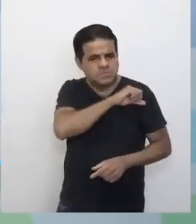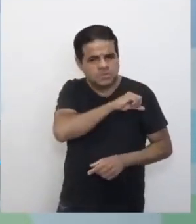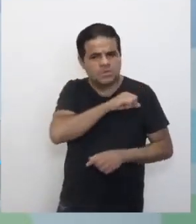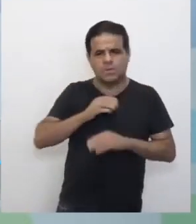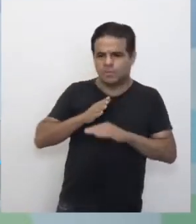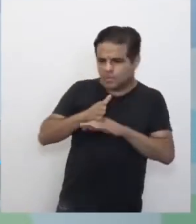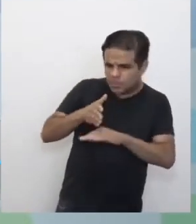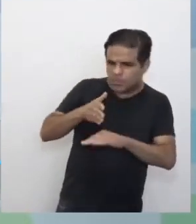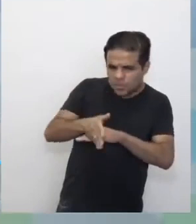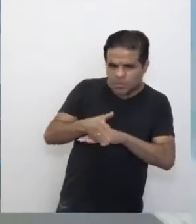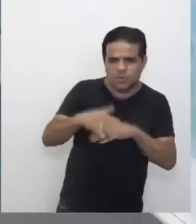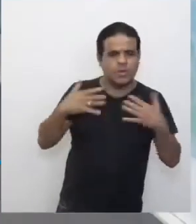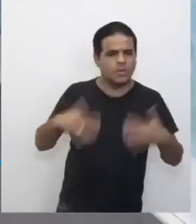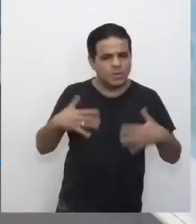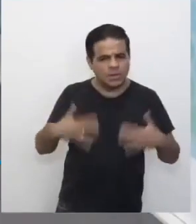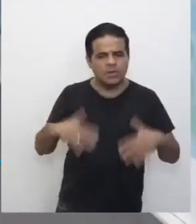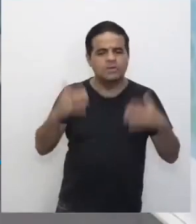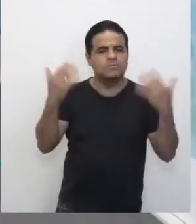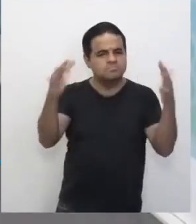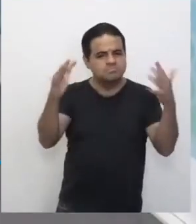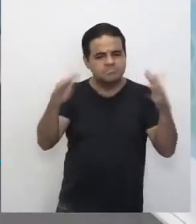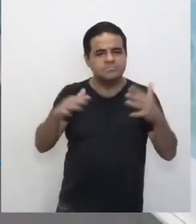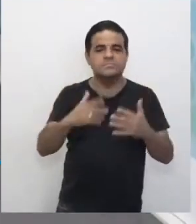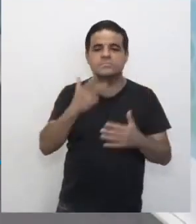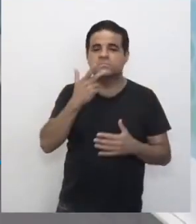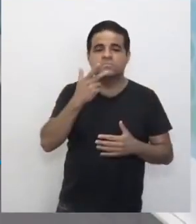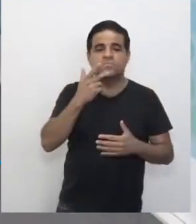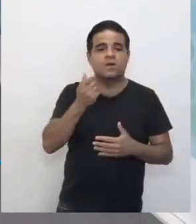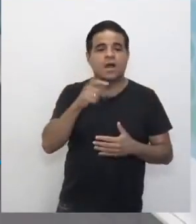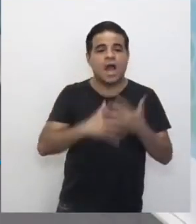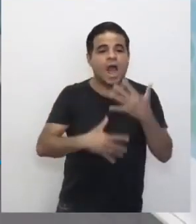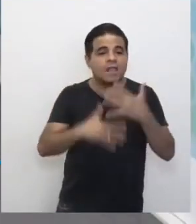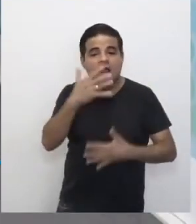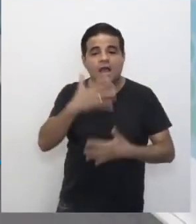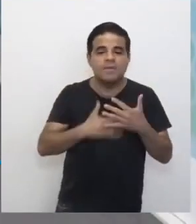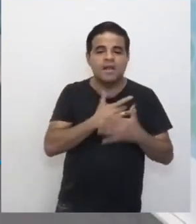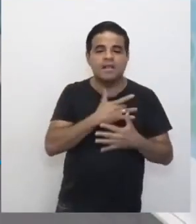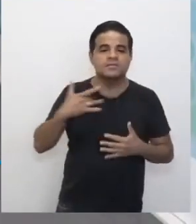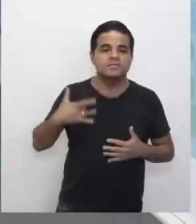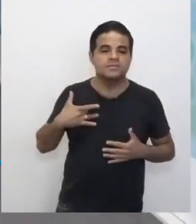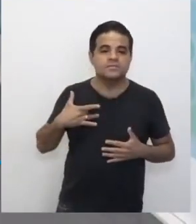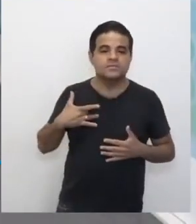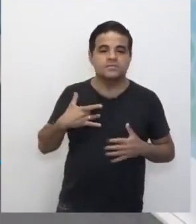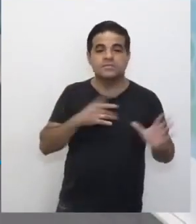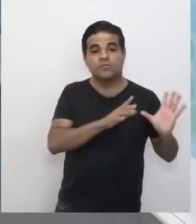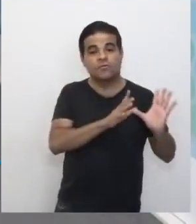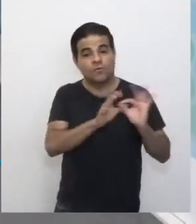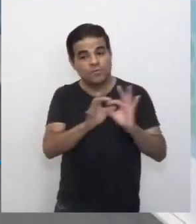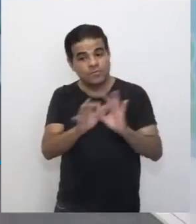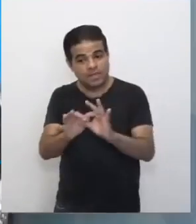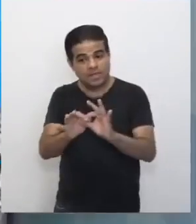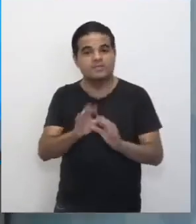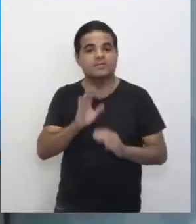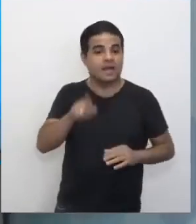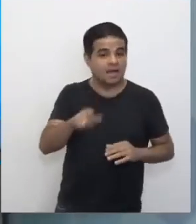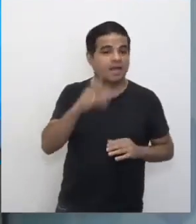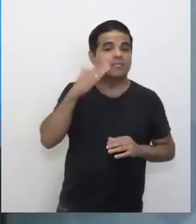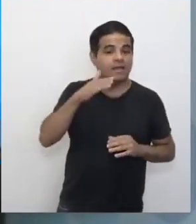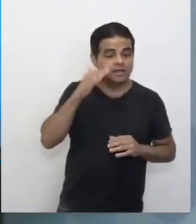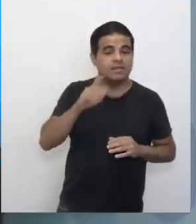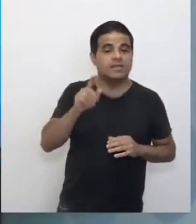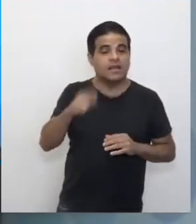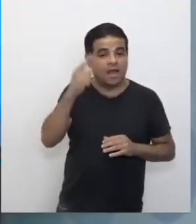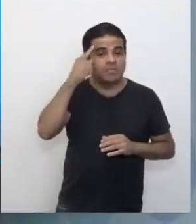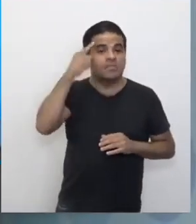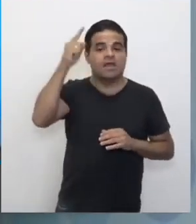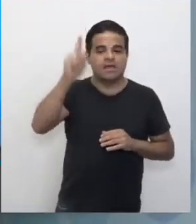Guilherme, participam muito, né? Dizendo: o ar poluído atrapalha a sua saúde. Acho que ele foi já no contexto aí, então, né? eles já entenderam a